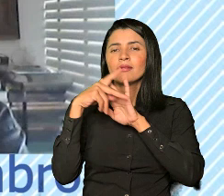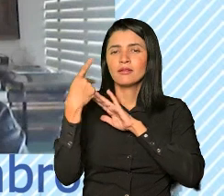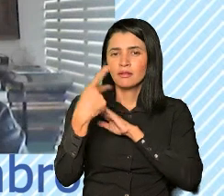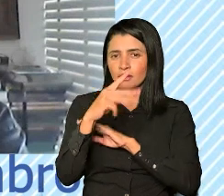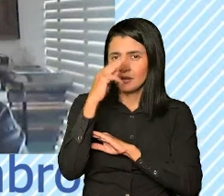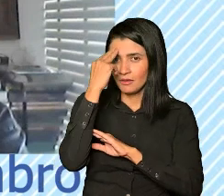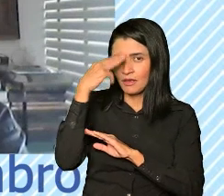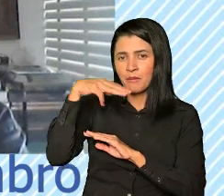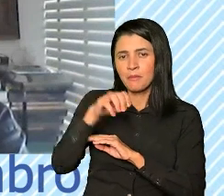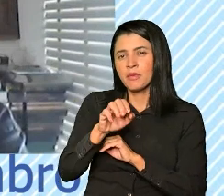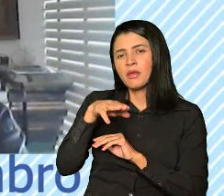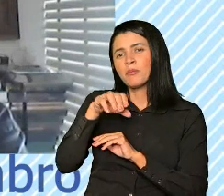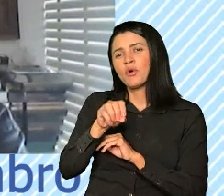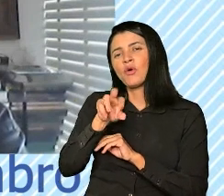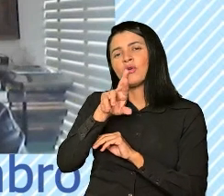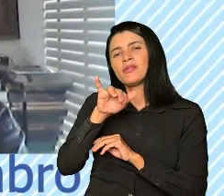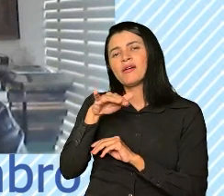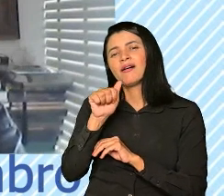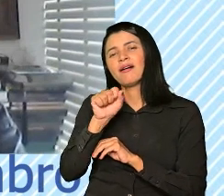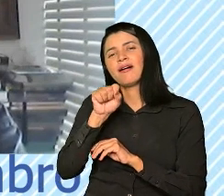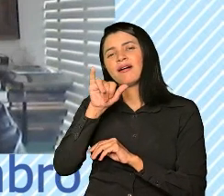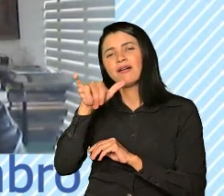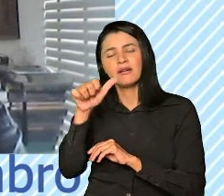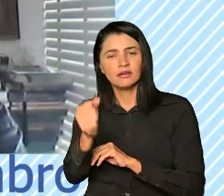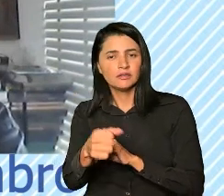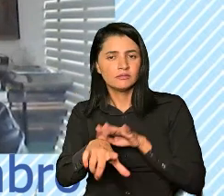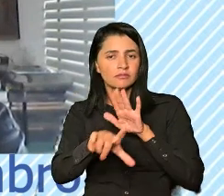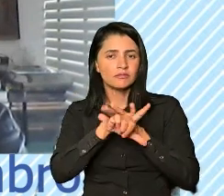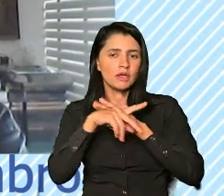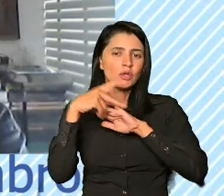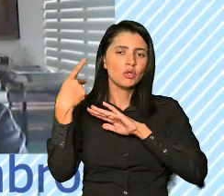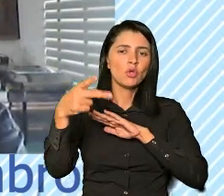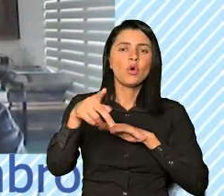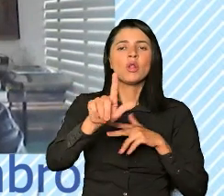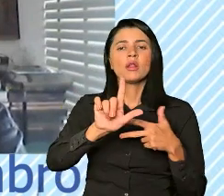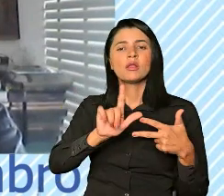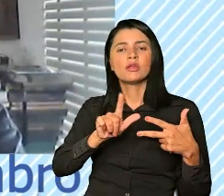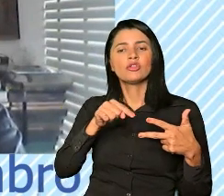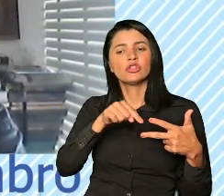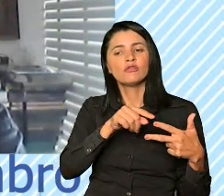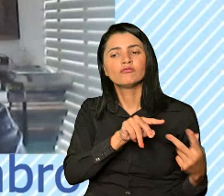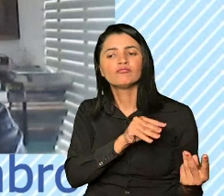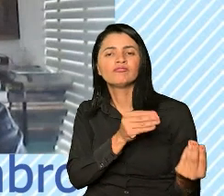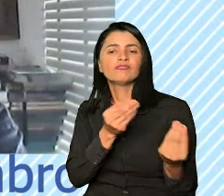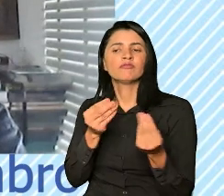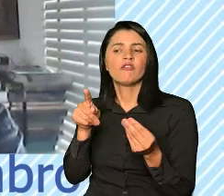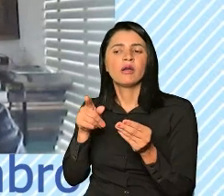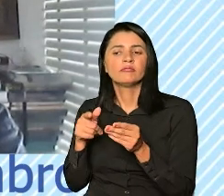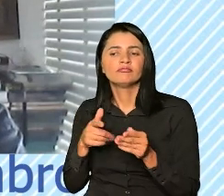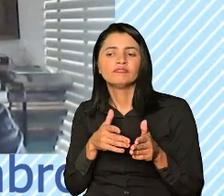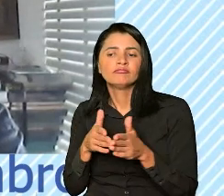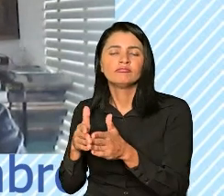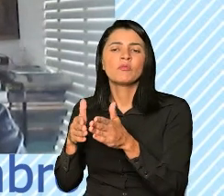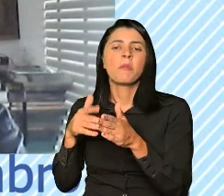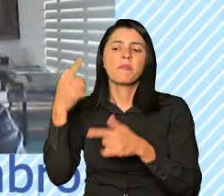ou seja, instrumentos normativos vindos do legislativo que vão traçar uma política de memória bastante